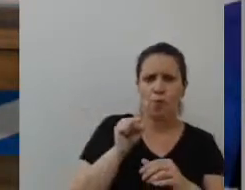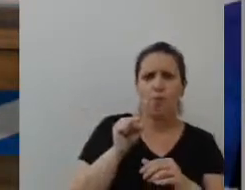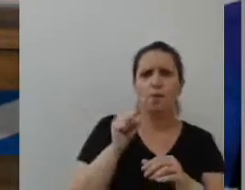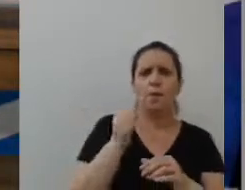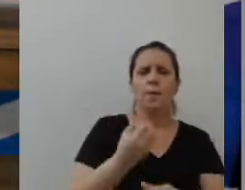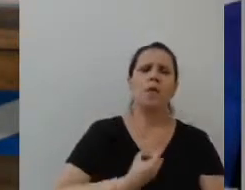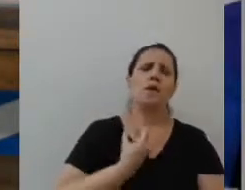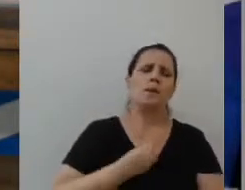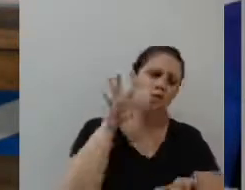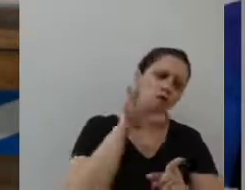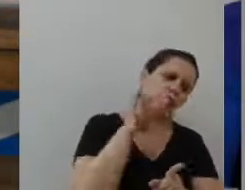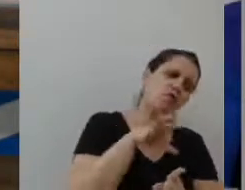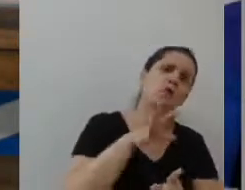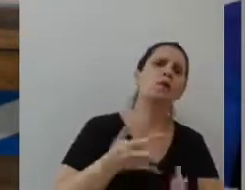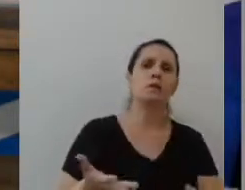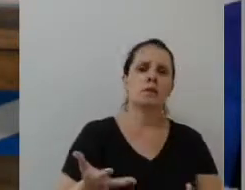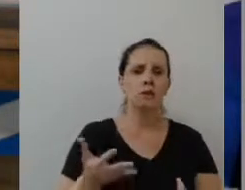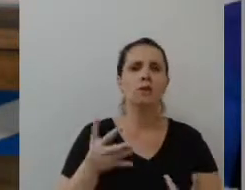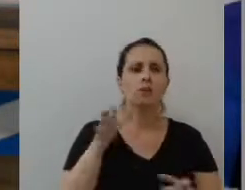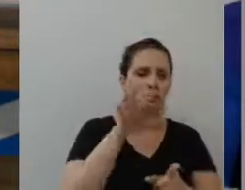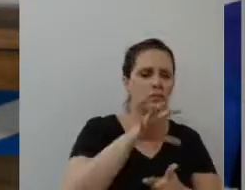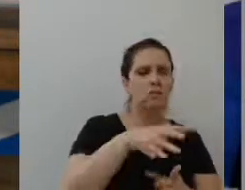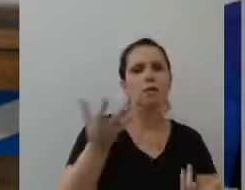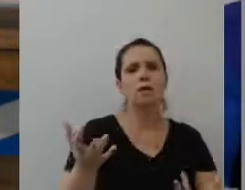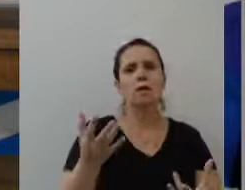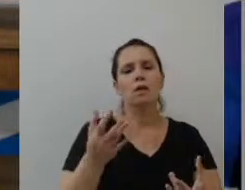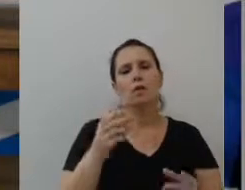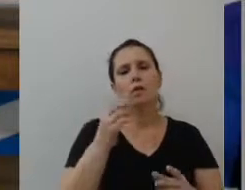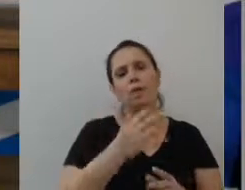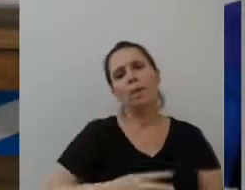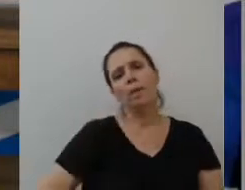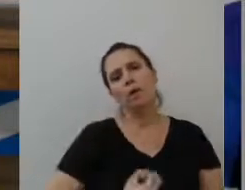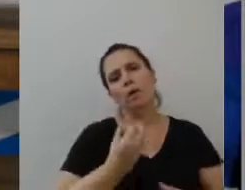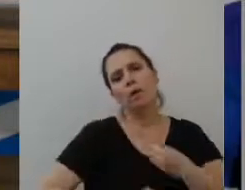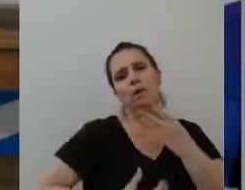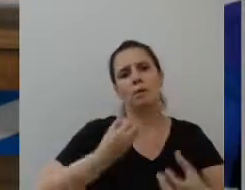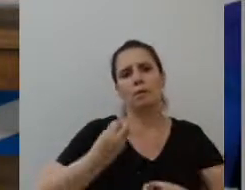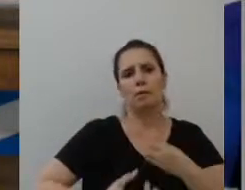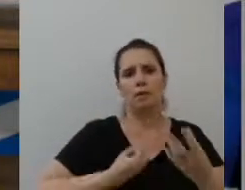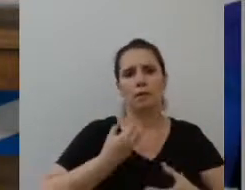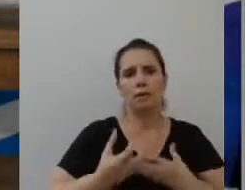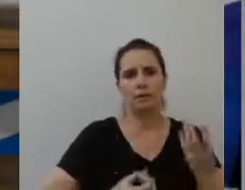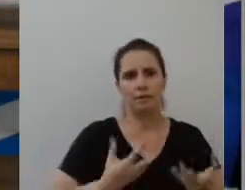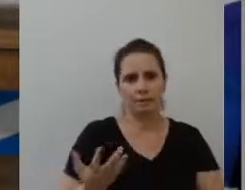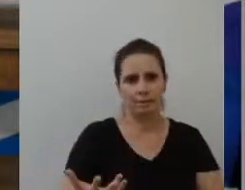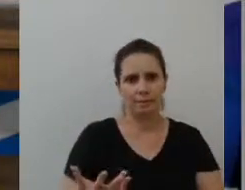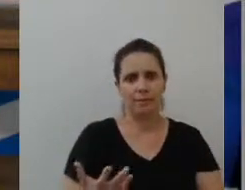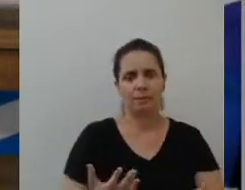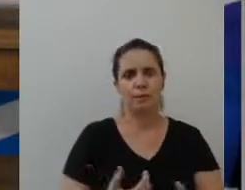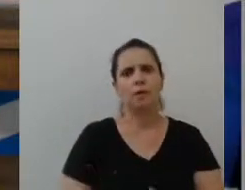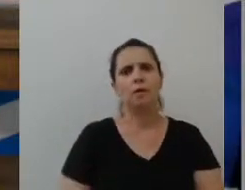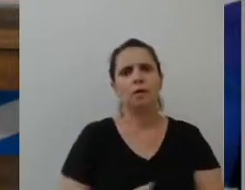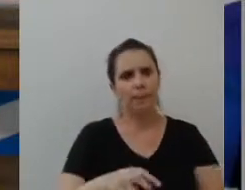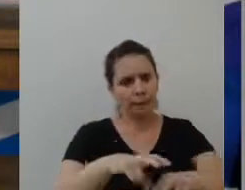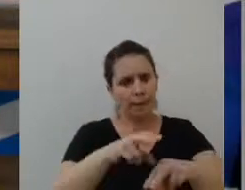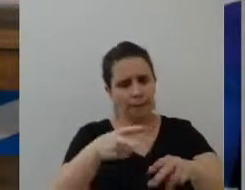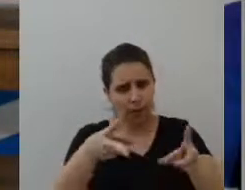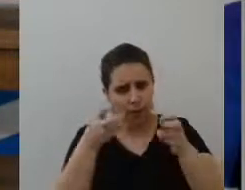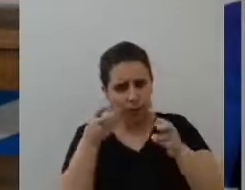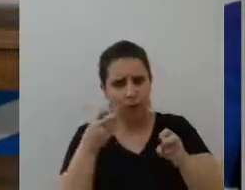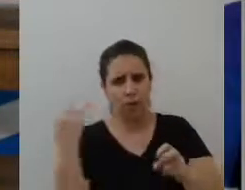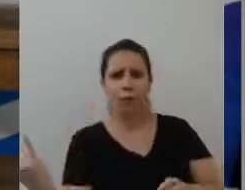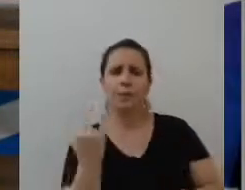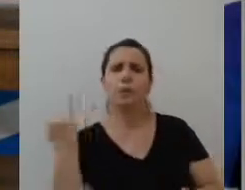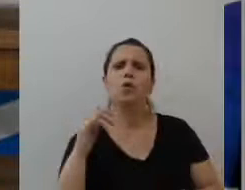do poema, do clássico poema de Gonçalves Dias em homenagem ao Brasil. Beleza? Percebeu a importância dele? Luiz, qual é o nome